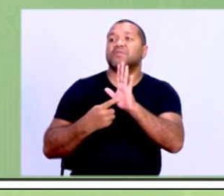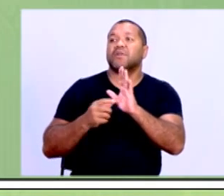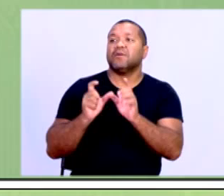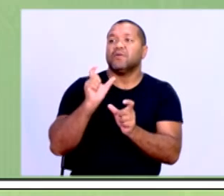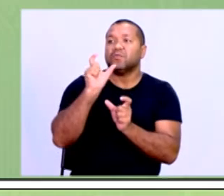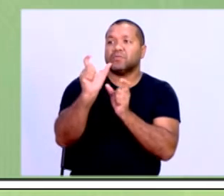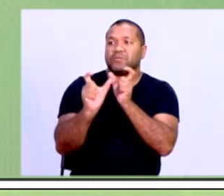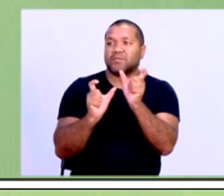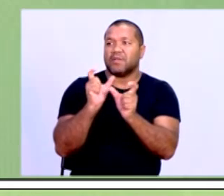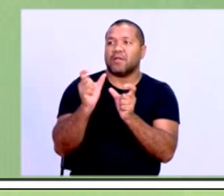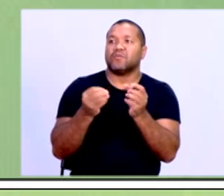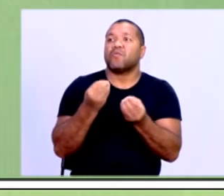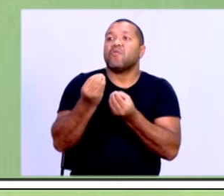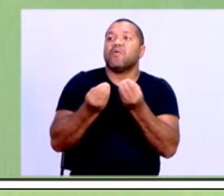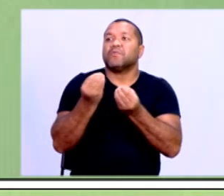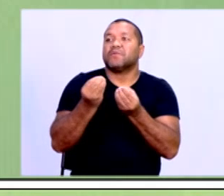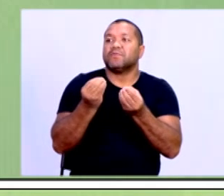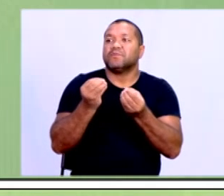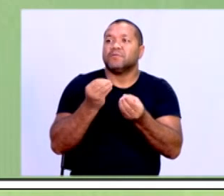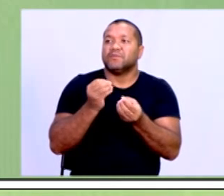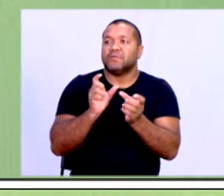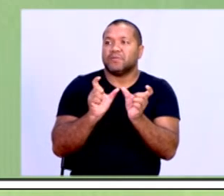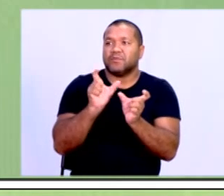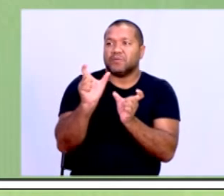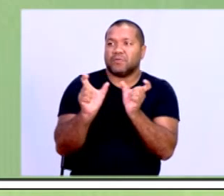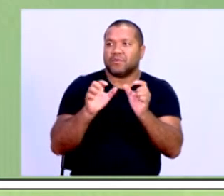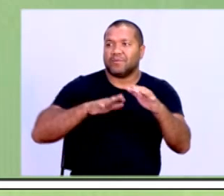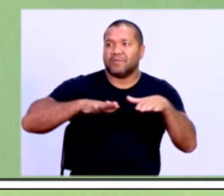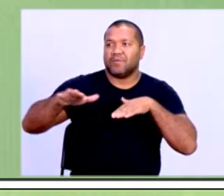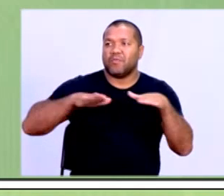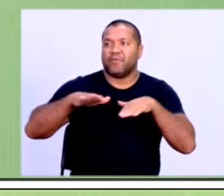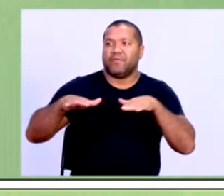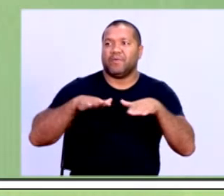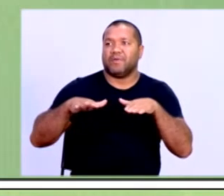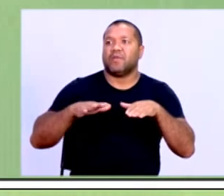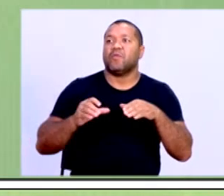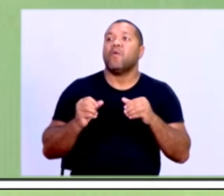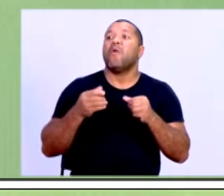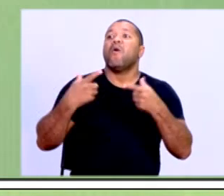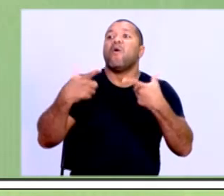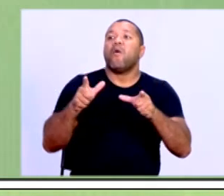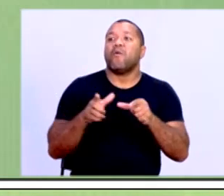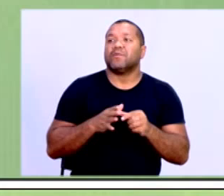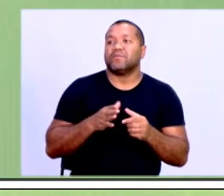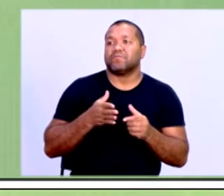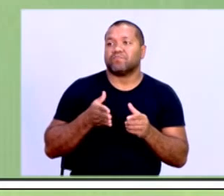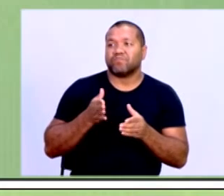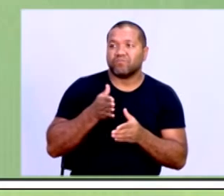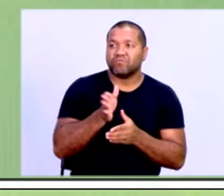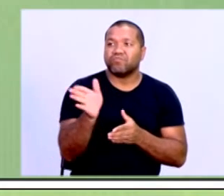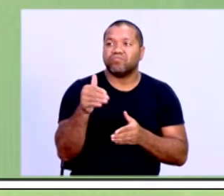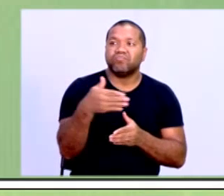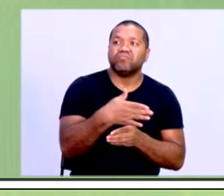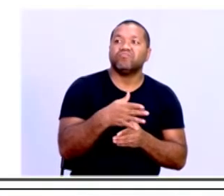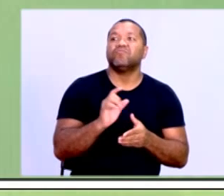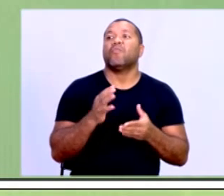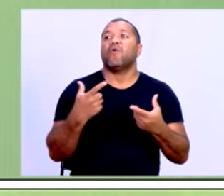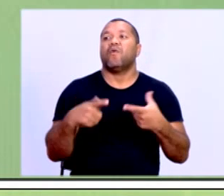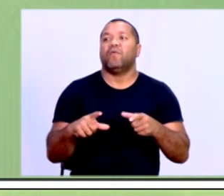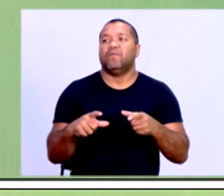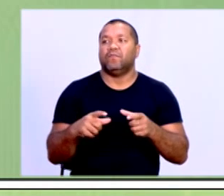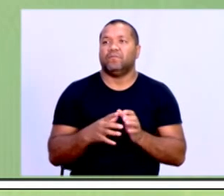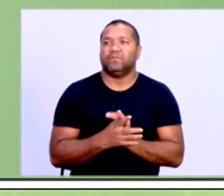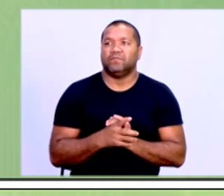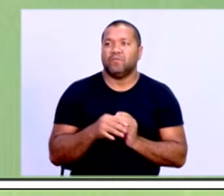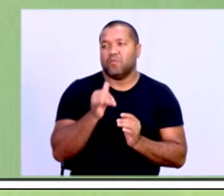como os dados estão em movimento, quais são os caminhos por onde esses dados passam. Então vamos aqui